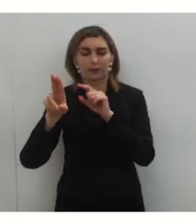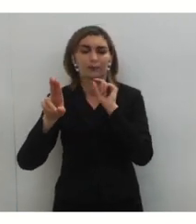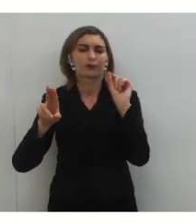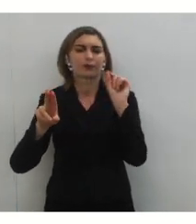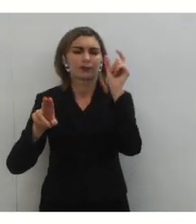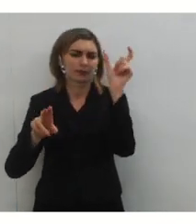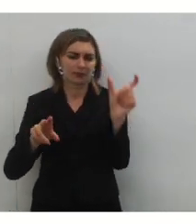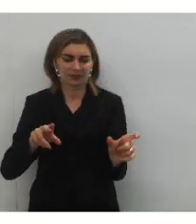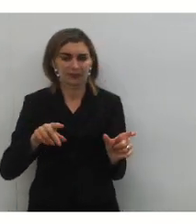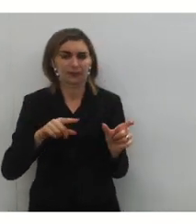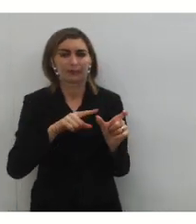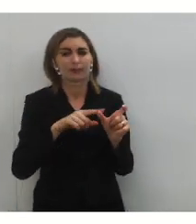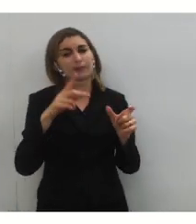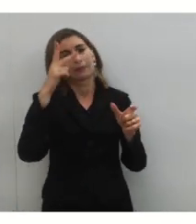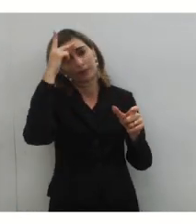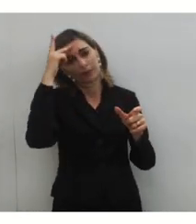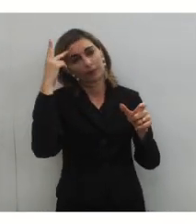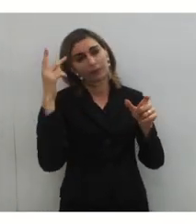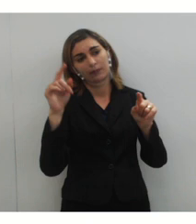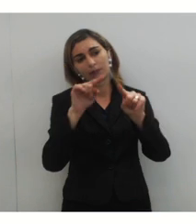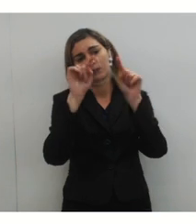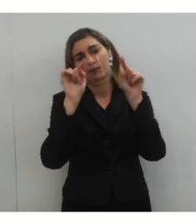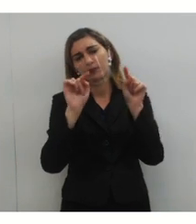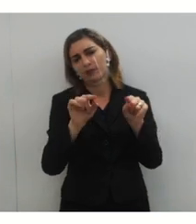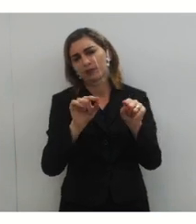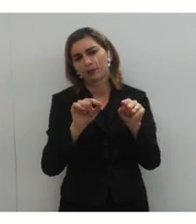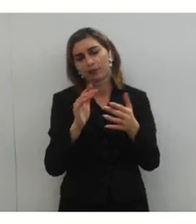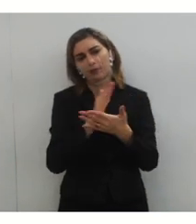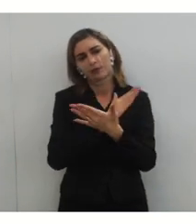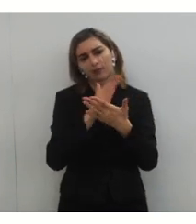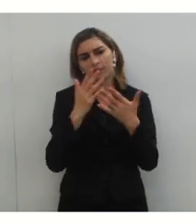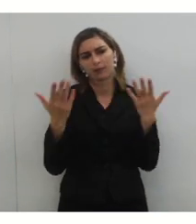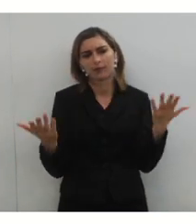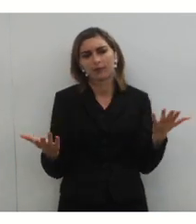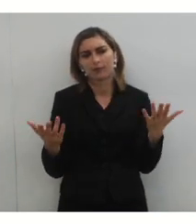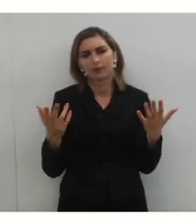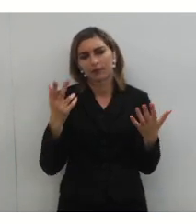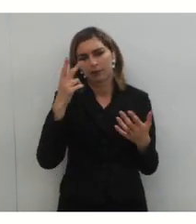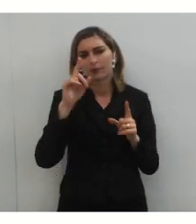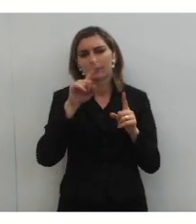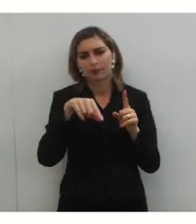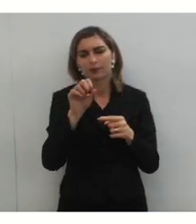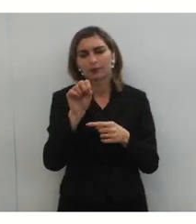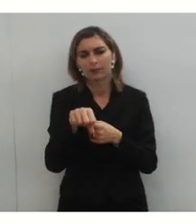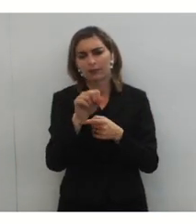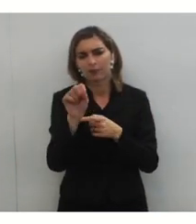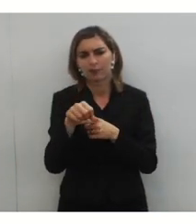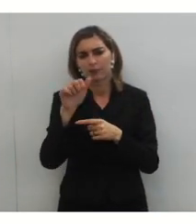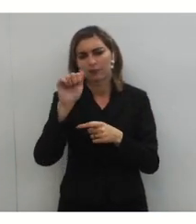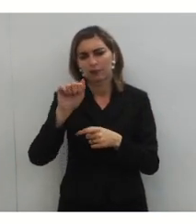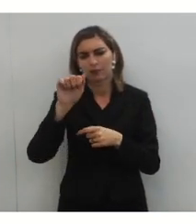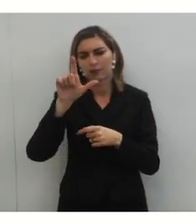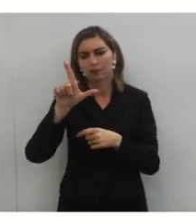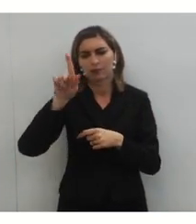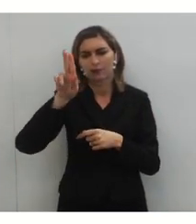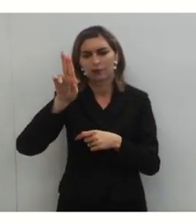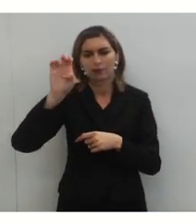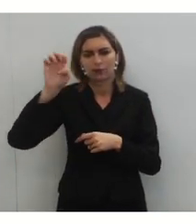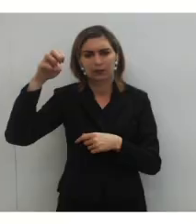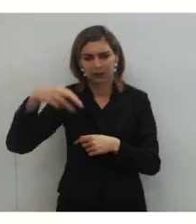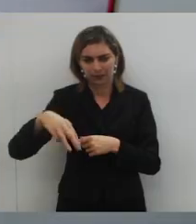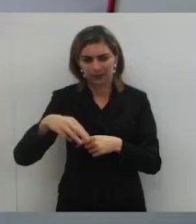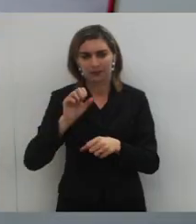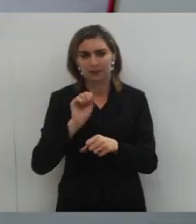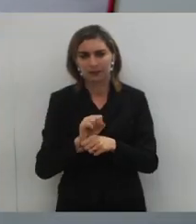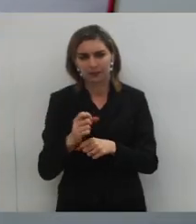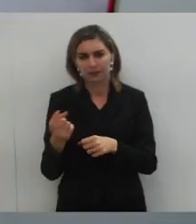sala? Alguém, tá? Então, alguém é o sujeito. Aí eu quero dar uma paradinha nesse ponto